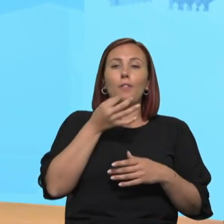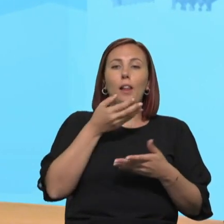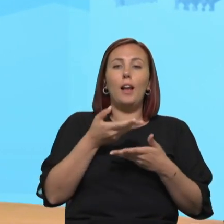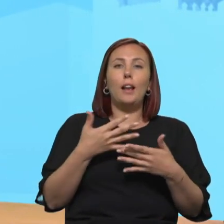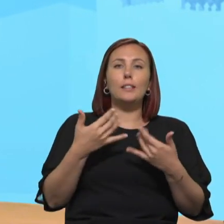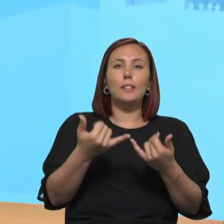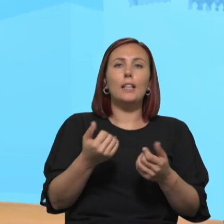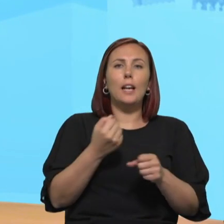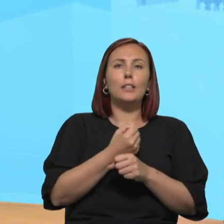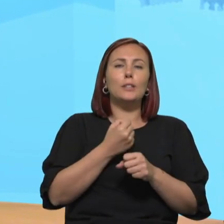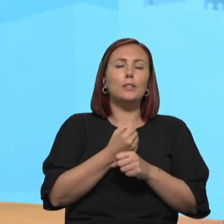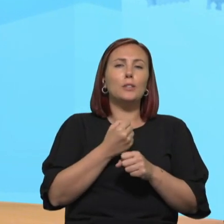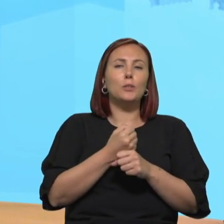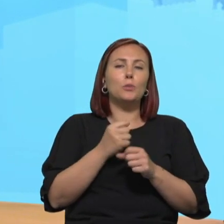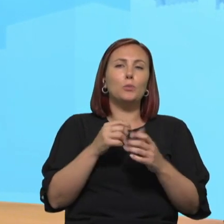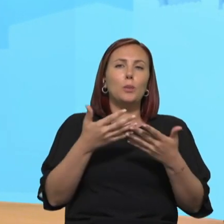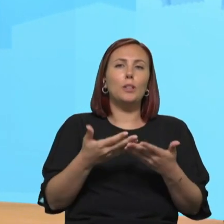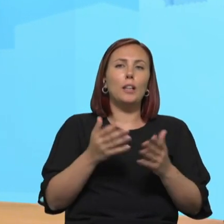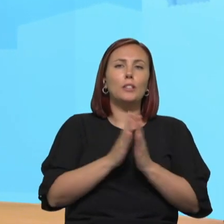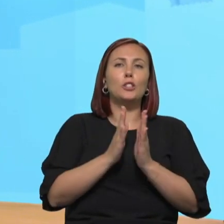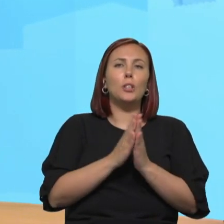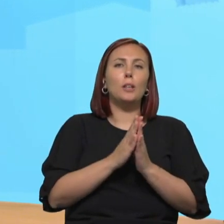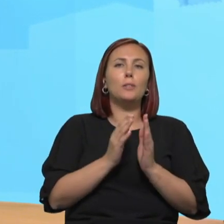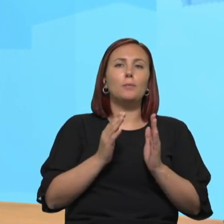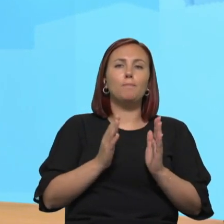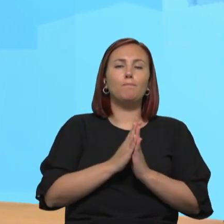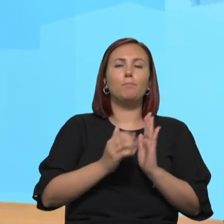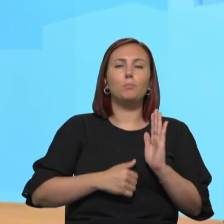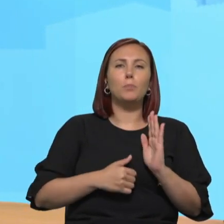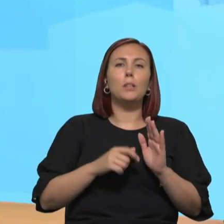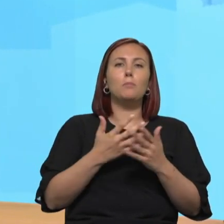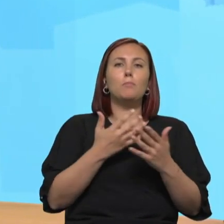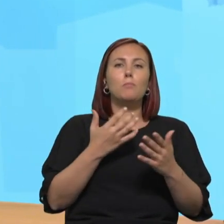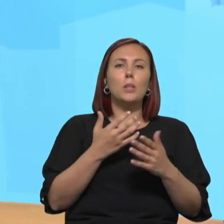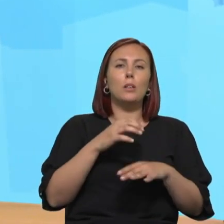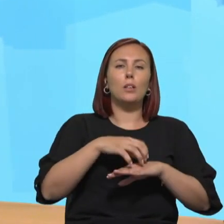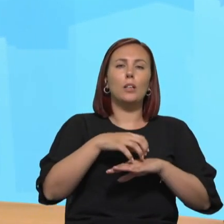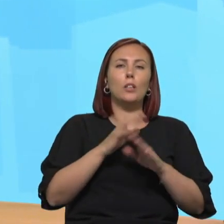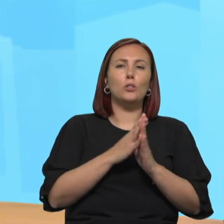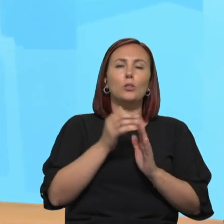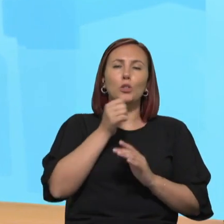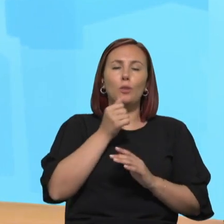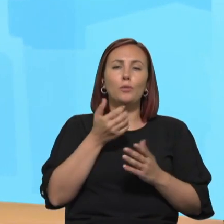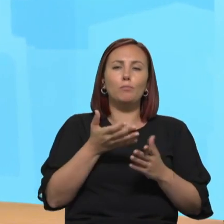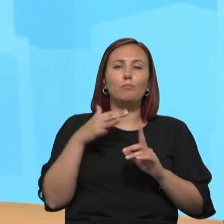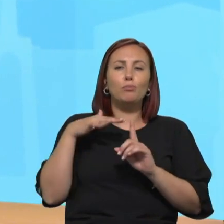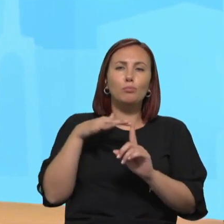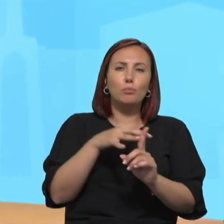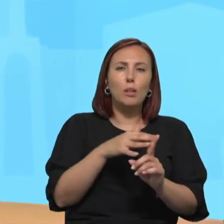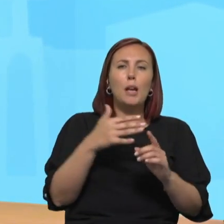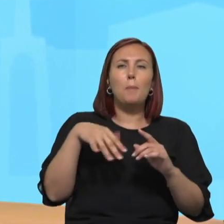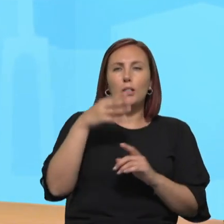atualidade religiosa na Igreja Católica, com destaque para a rubrica da Fundação Ajuda à Igreja que Sofre, perseguidos, mas